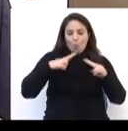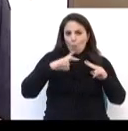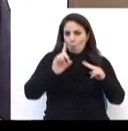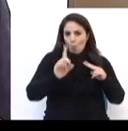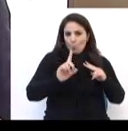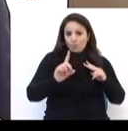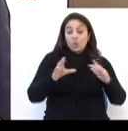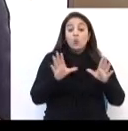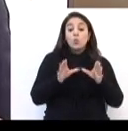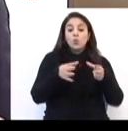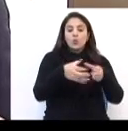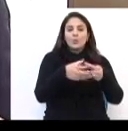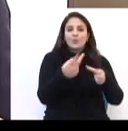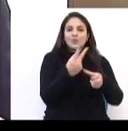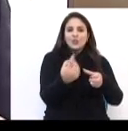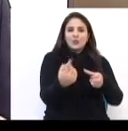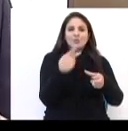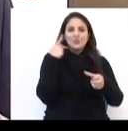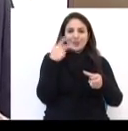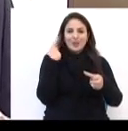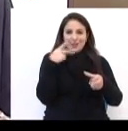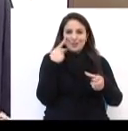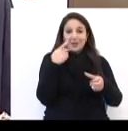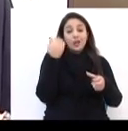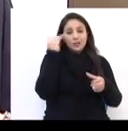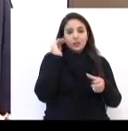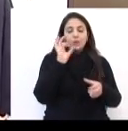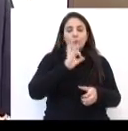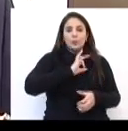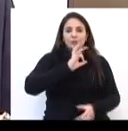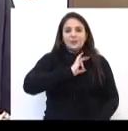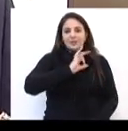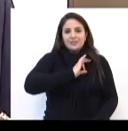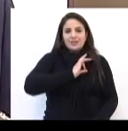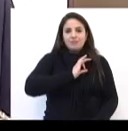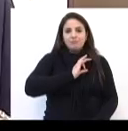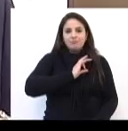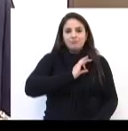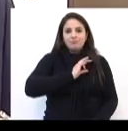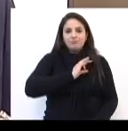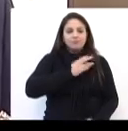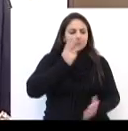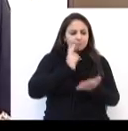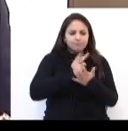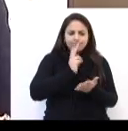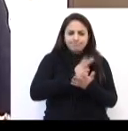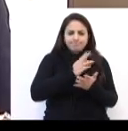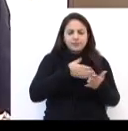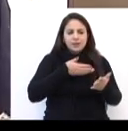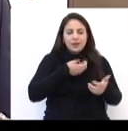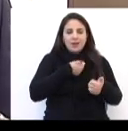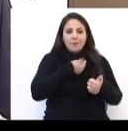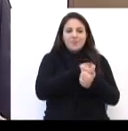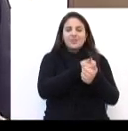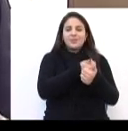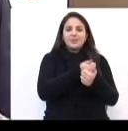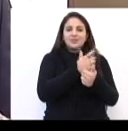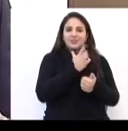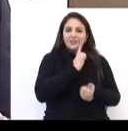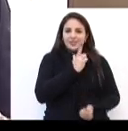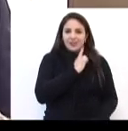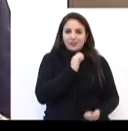de todo o conjunto dos 21 parlamentares que entendem que o policiamento efetivo, ostensivo, essa aproximação que é